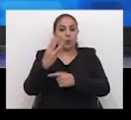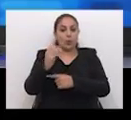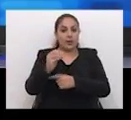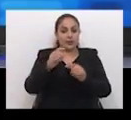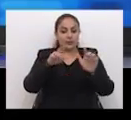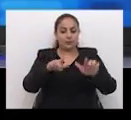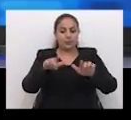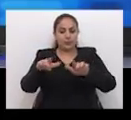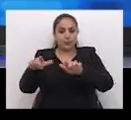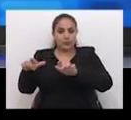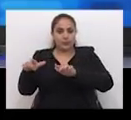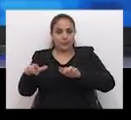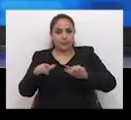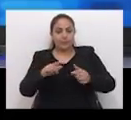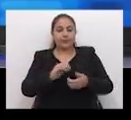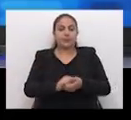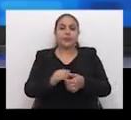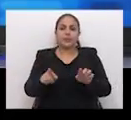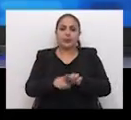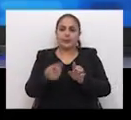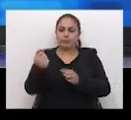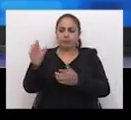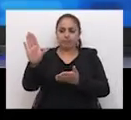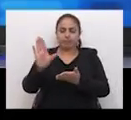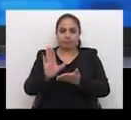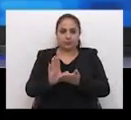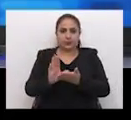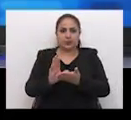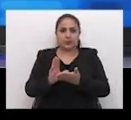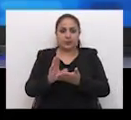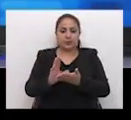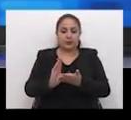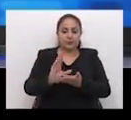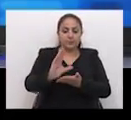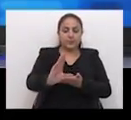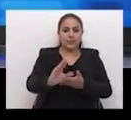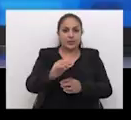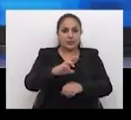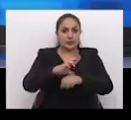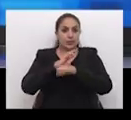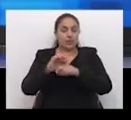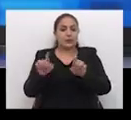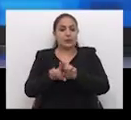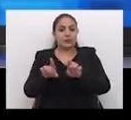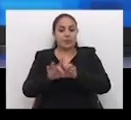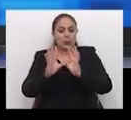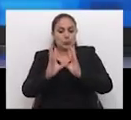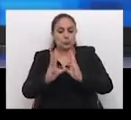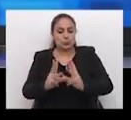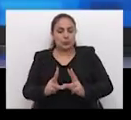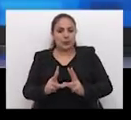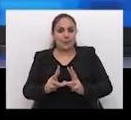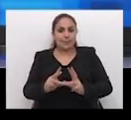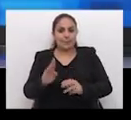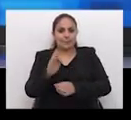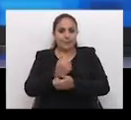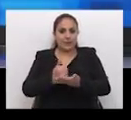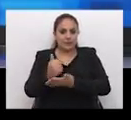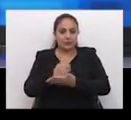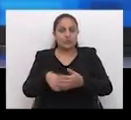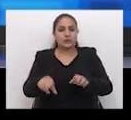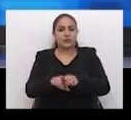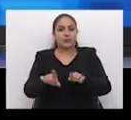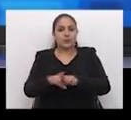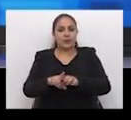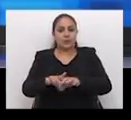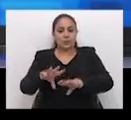40 celas. Além disso, a verba também deve ser investida em segurança e saneamento básico, incluindo